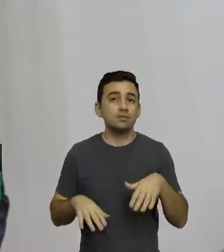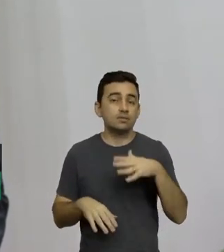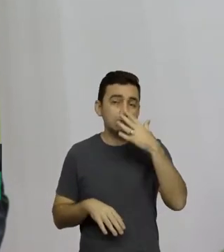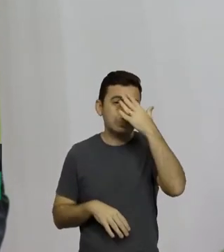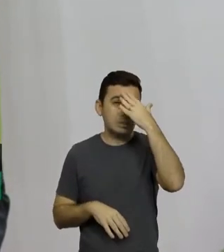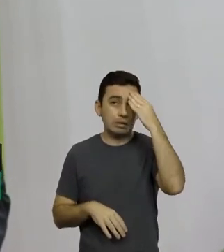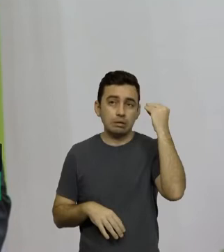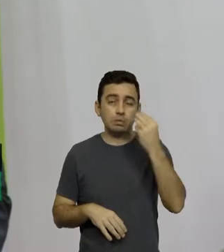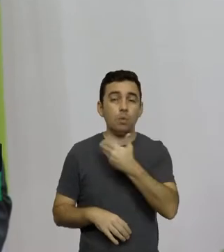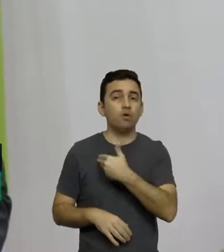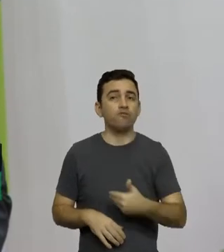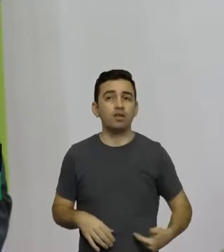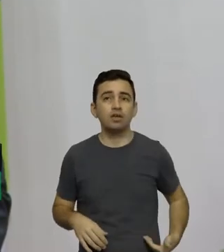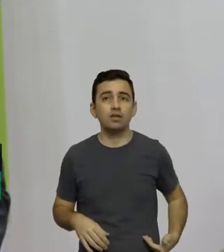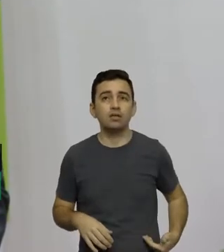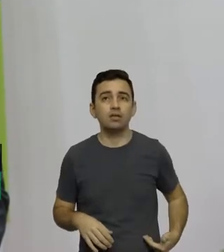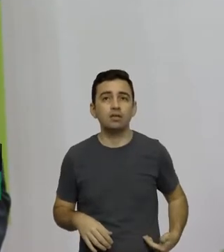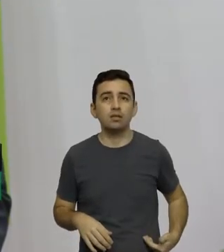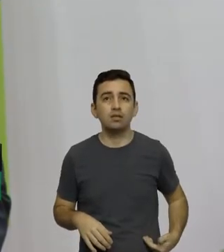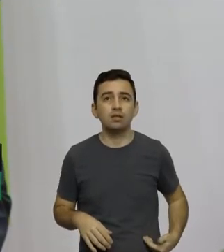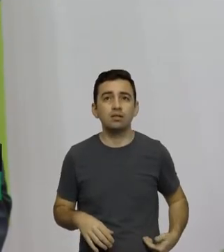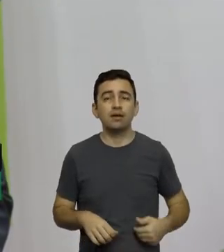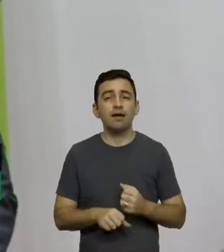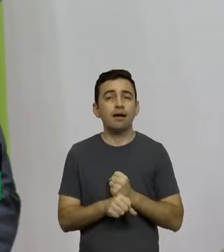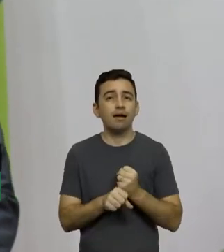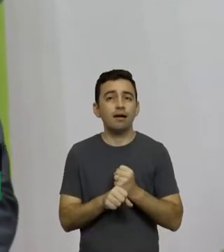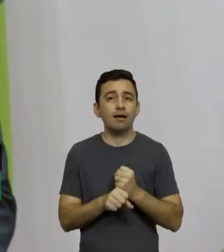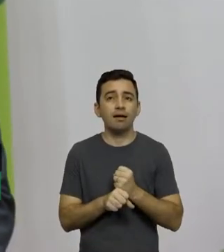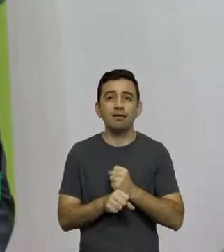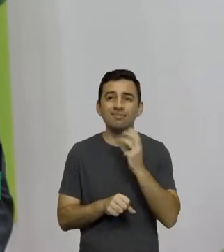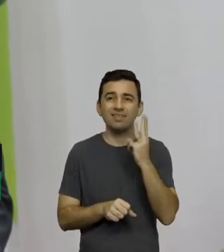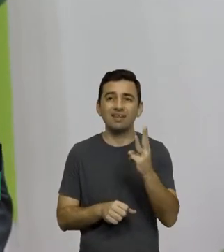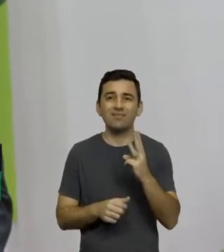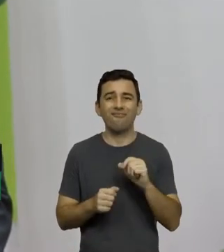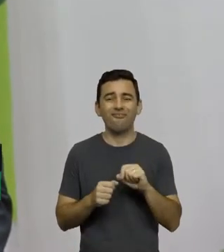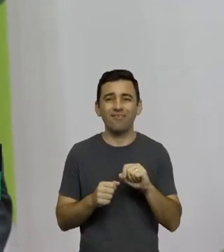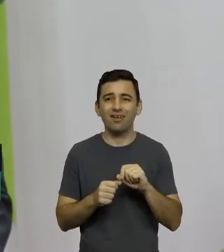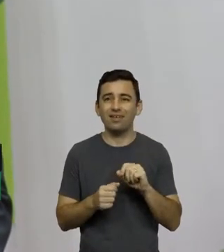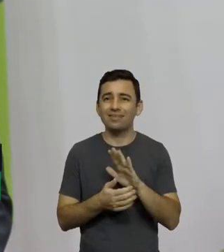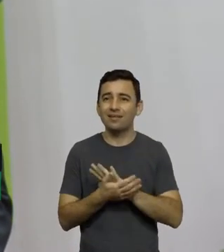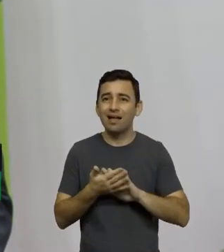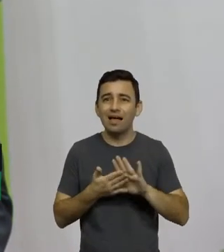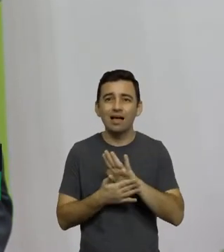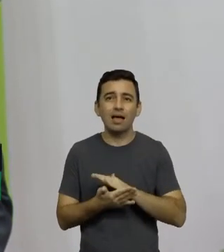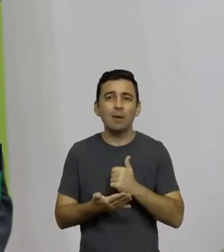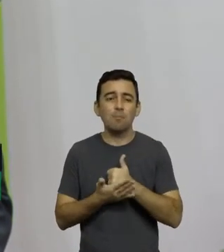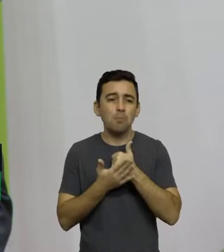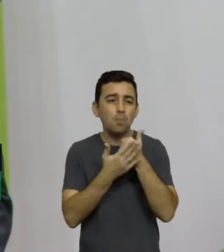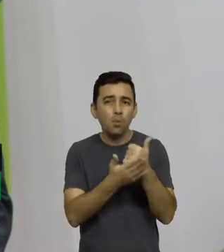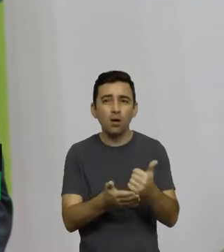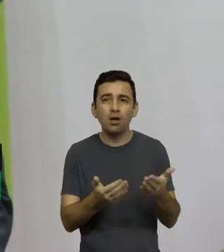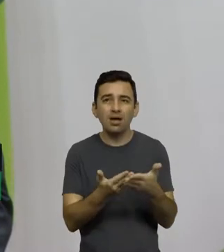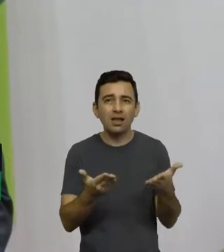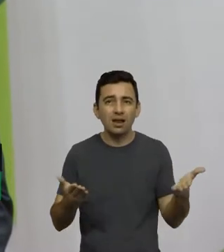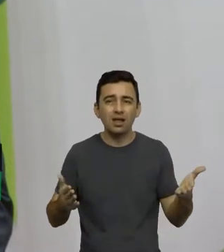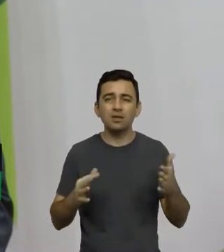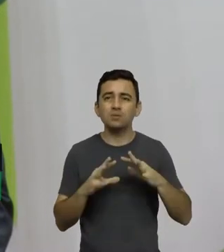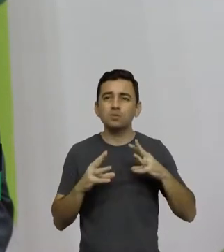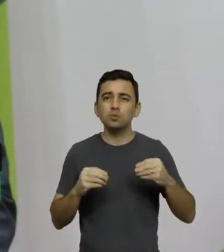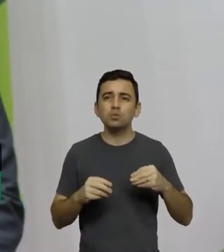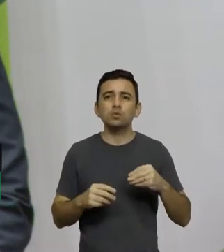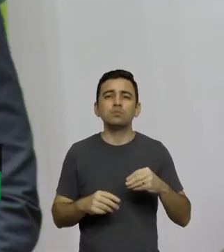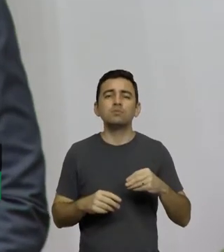esse governo, que há 3 anos e meio não fez um único gesto para as praças do Estado de Santa Catarina que